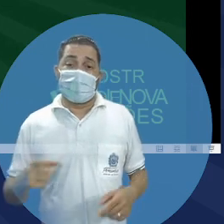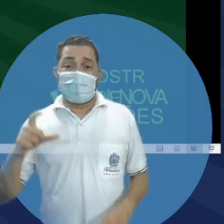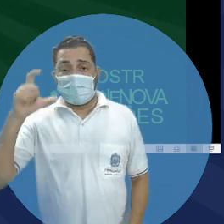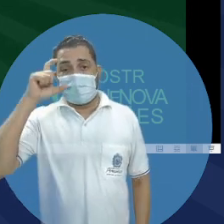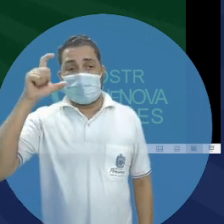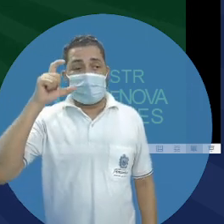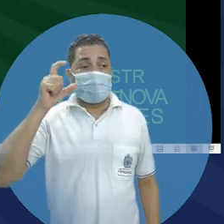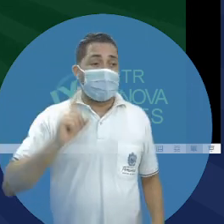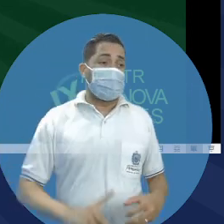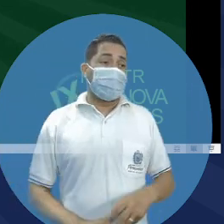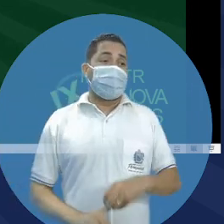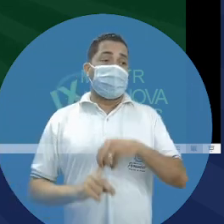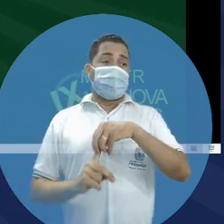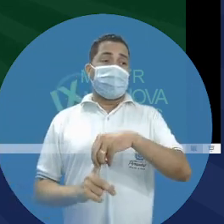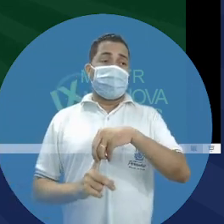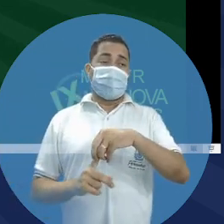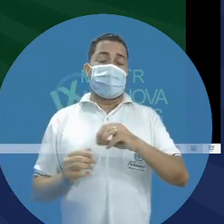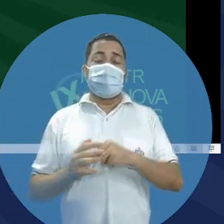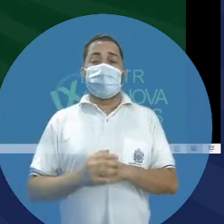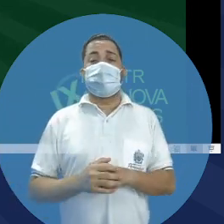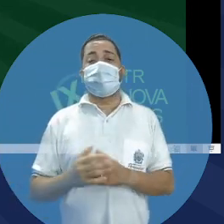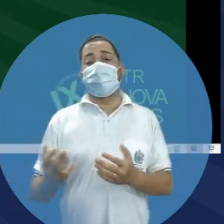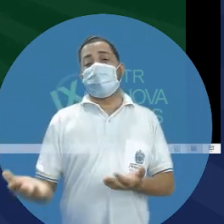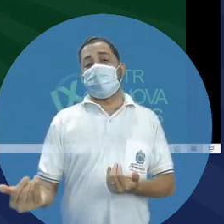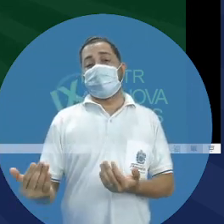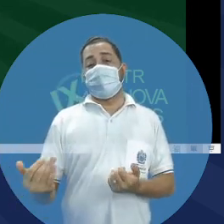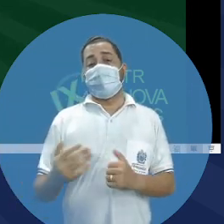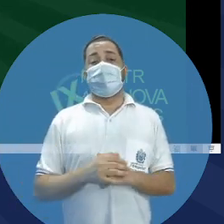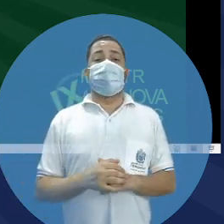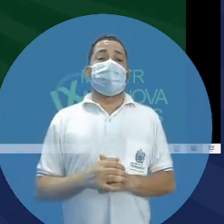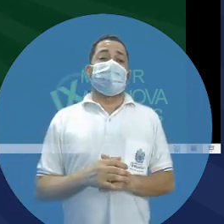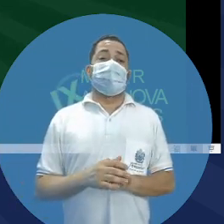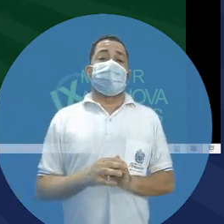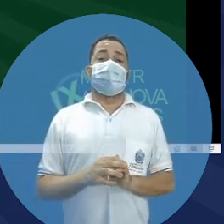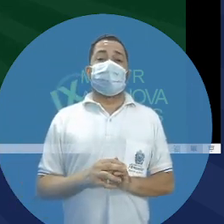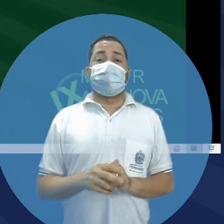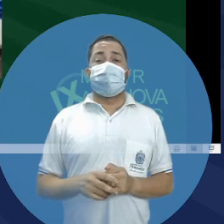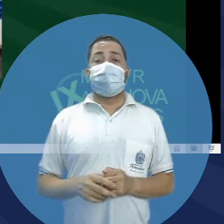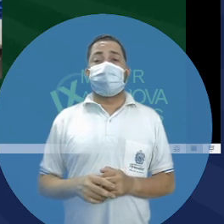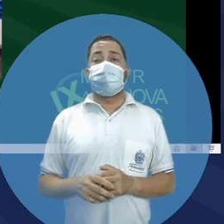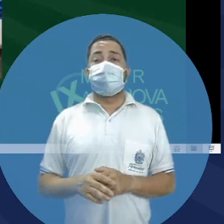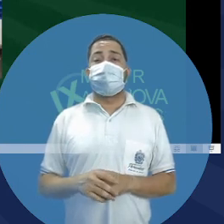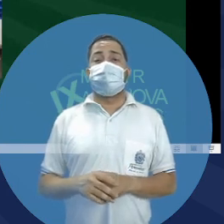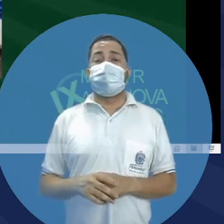principalmente para os adolescentes meninos. Pode passar.